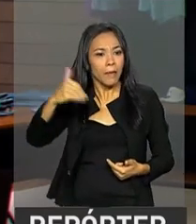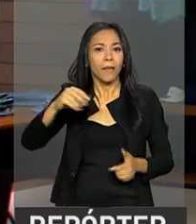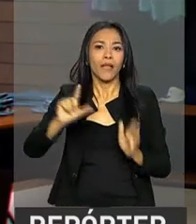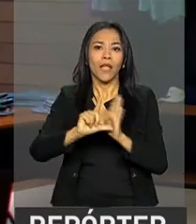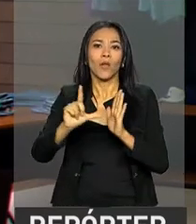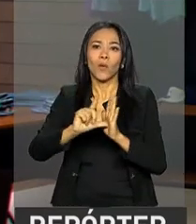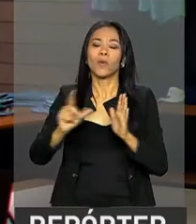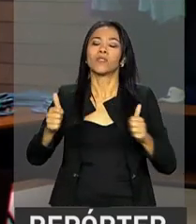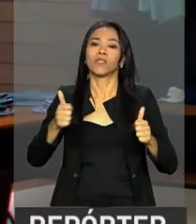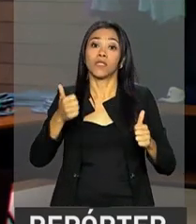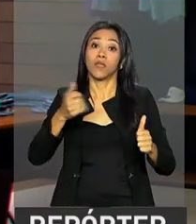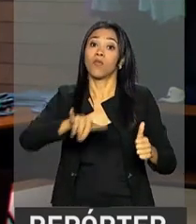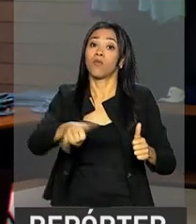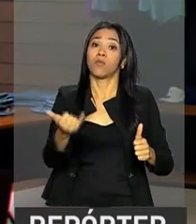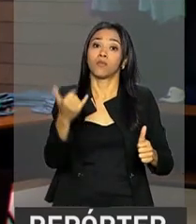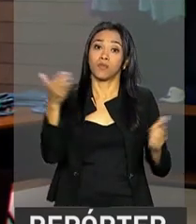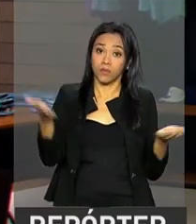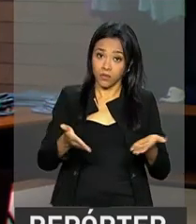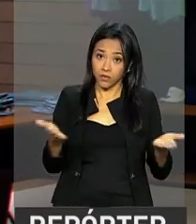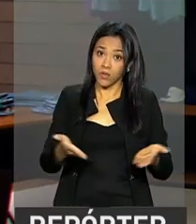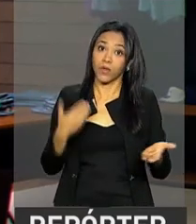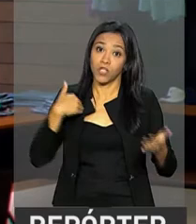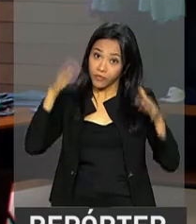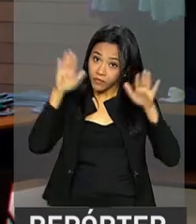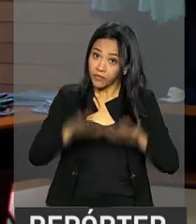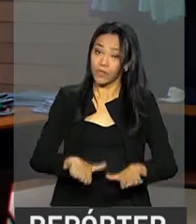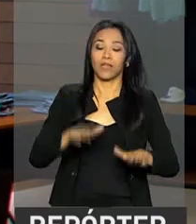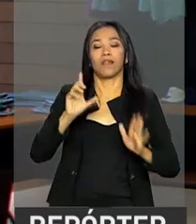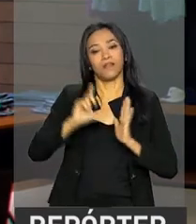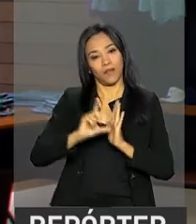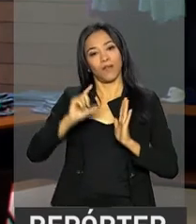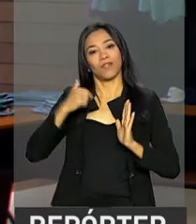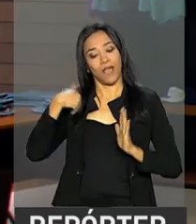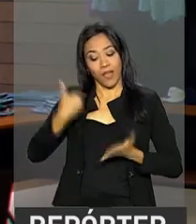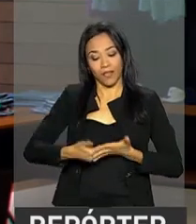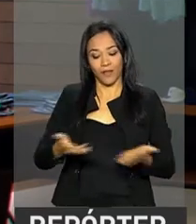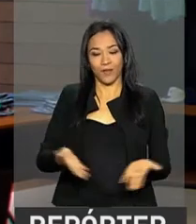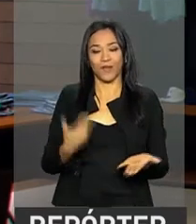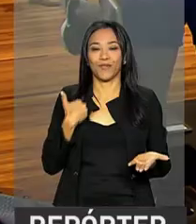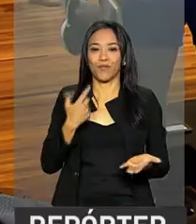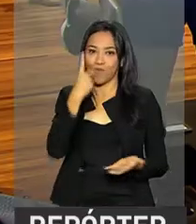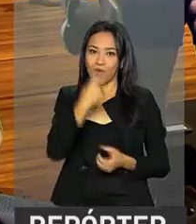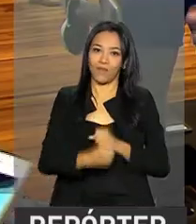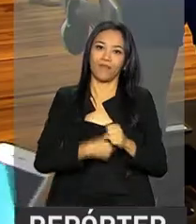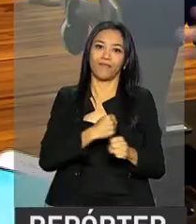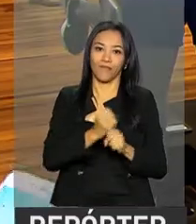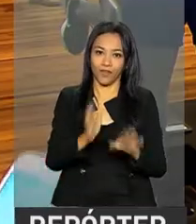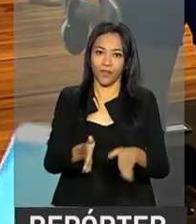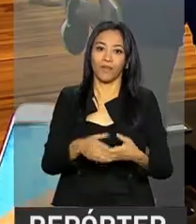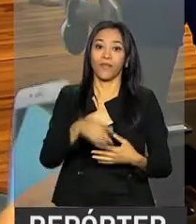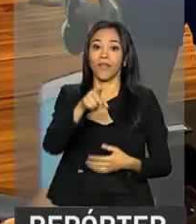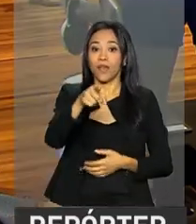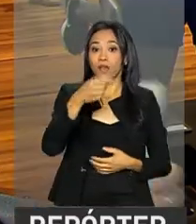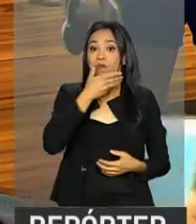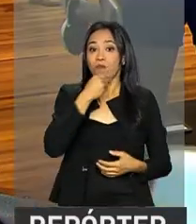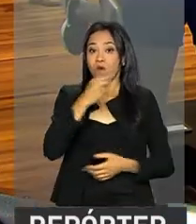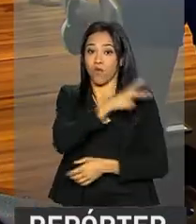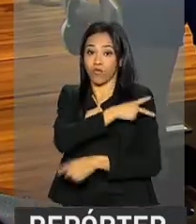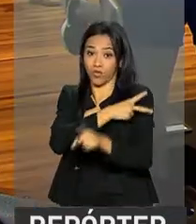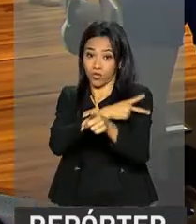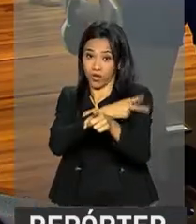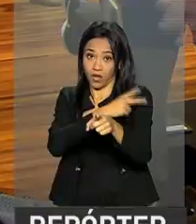como surgiu essa oportunidade de ter seu efetivo e continuou tocando até hoje para fazer um ano o gerente da loja que anderson